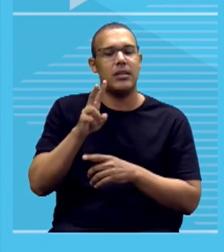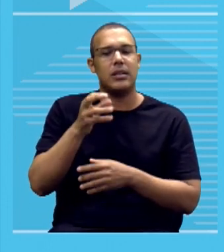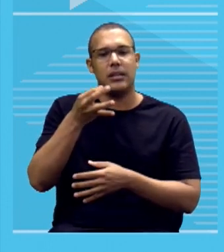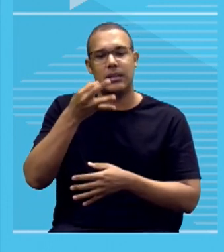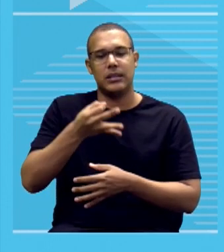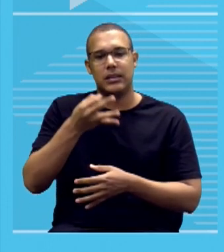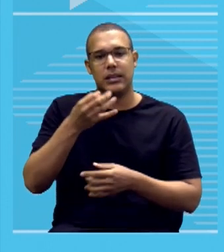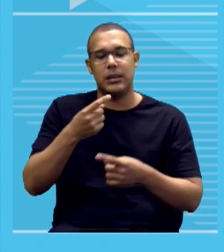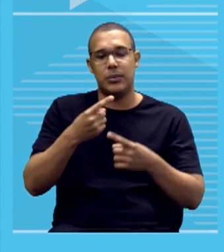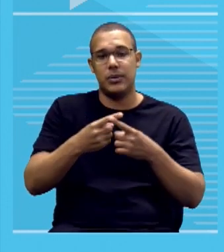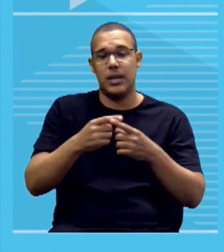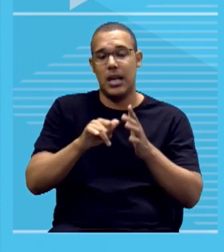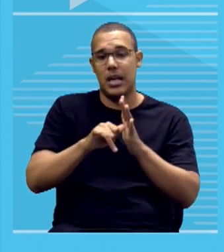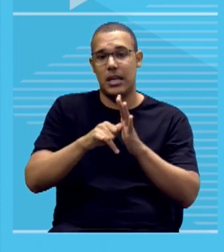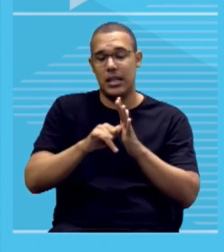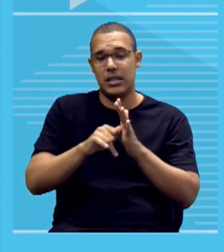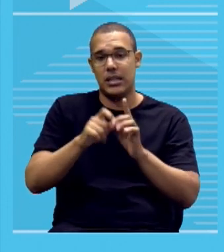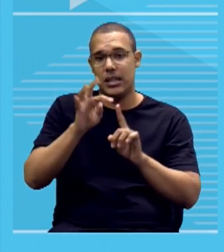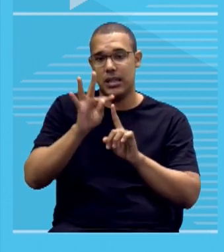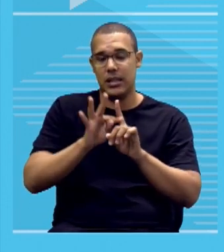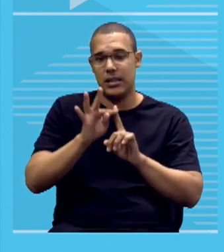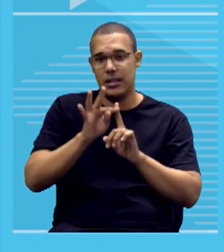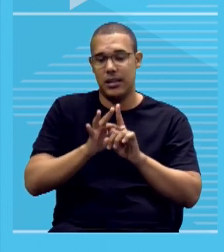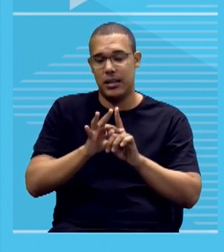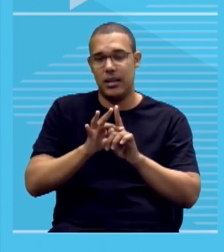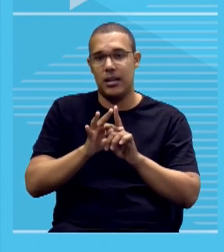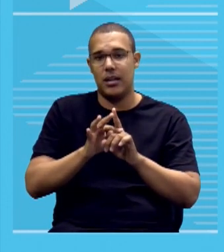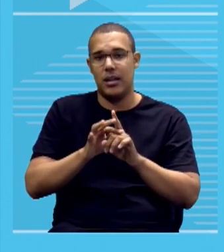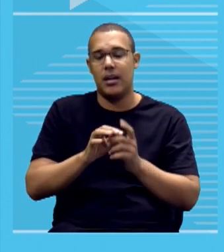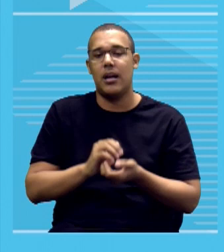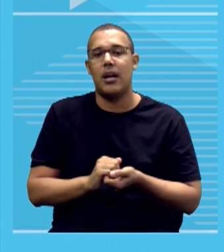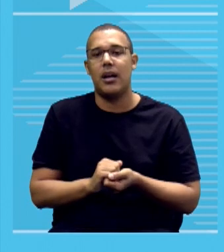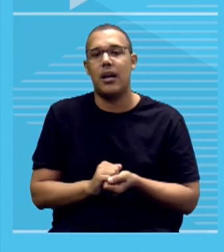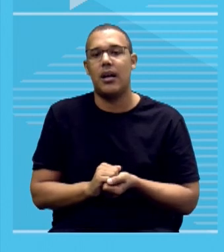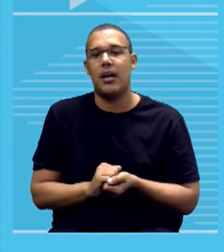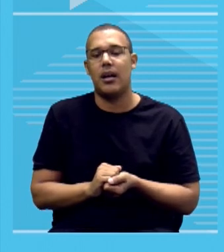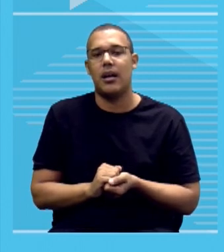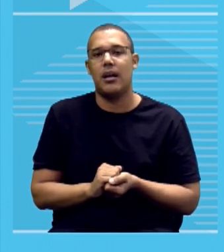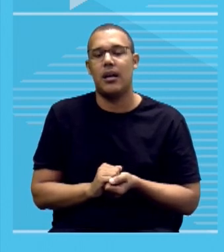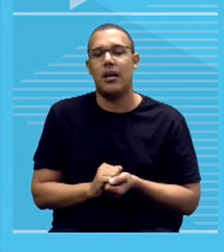Porque a energia térmica, ela já é